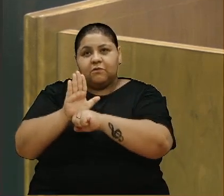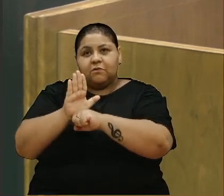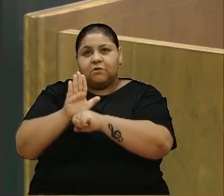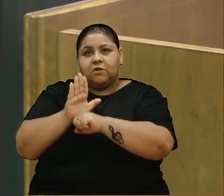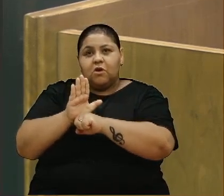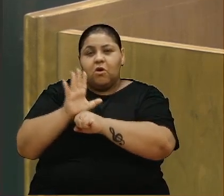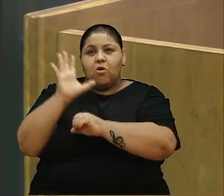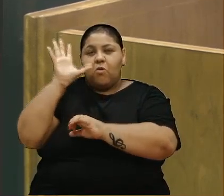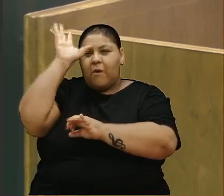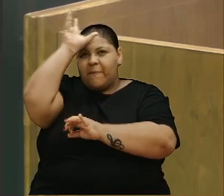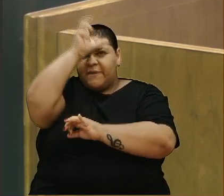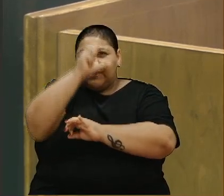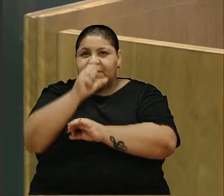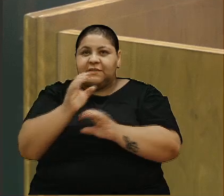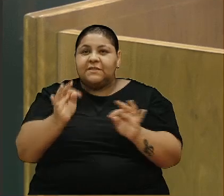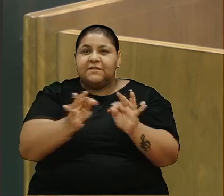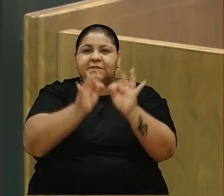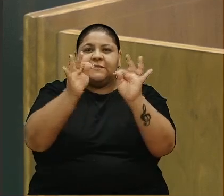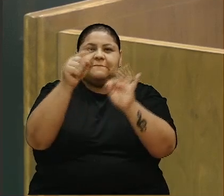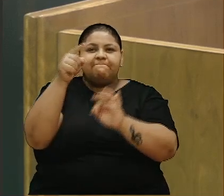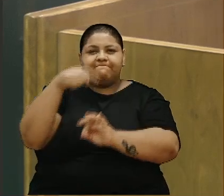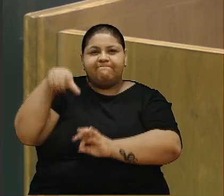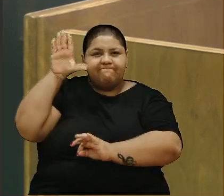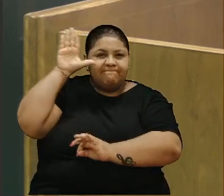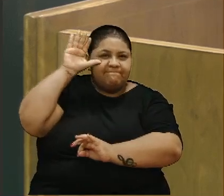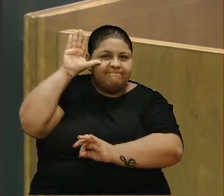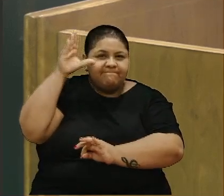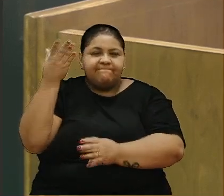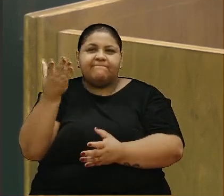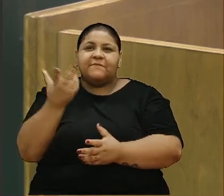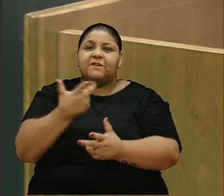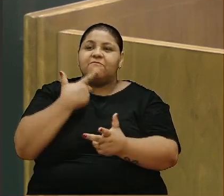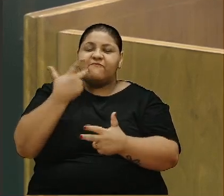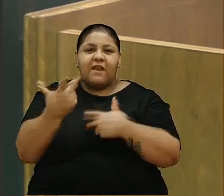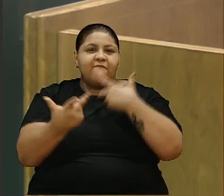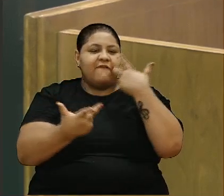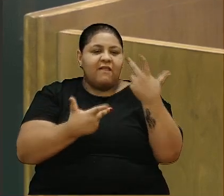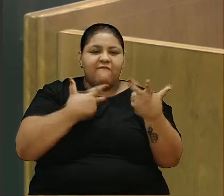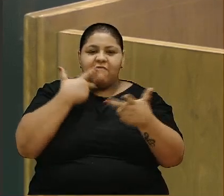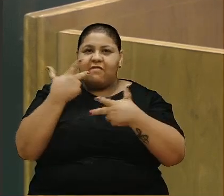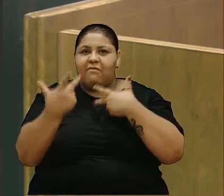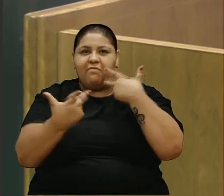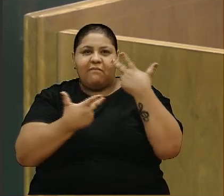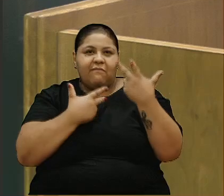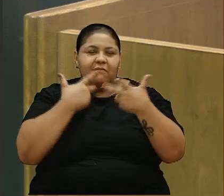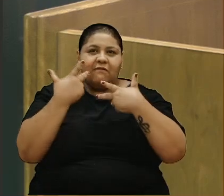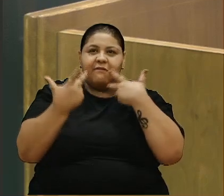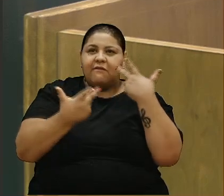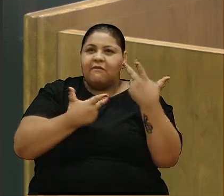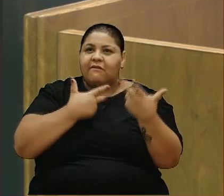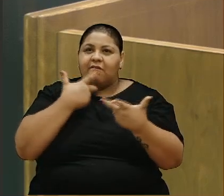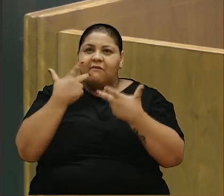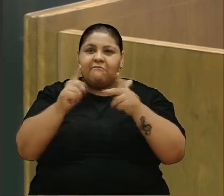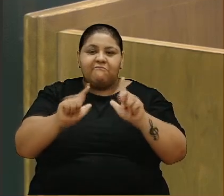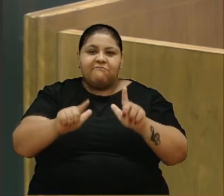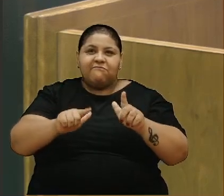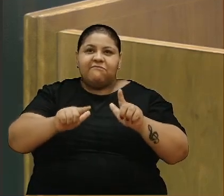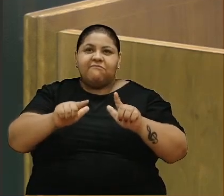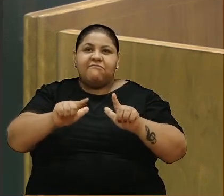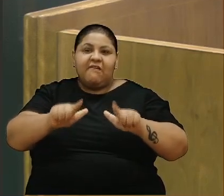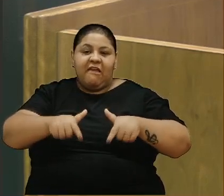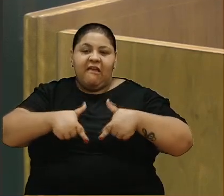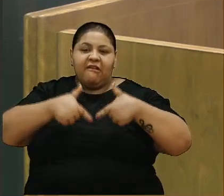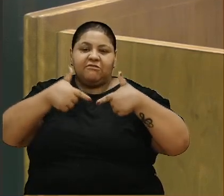técnico, porque o que a gente observa, assim, são muitas falas, e produções ficam muito aquém daquilo que a